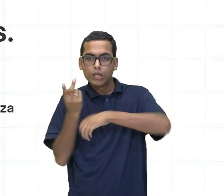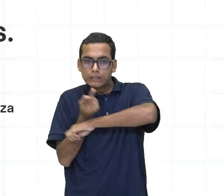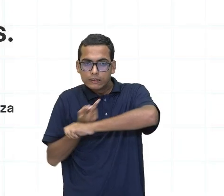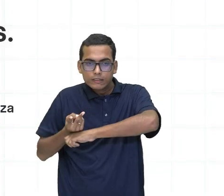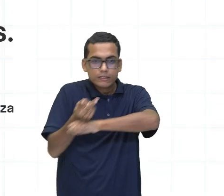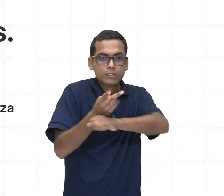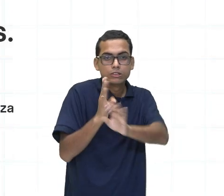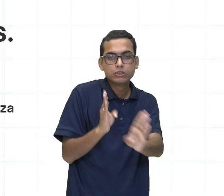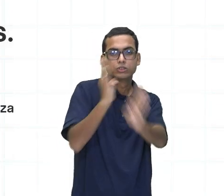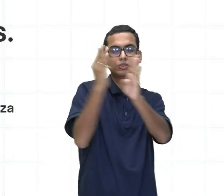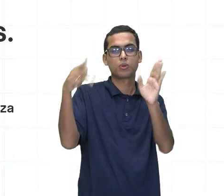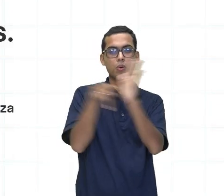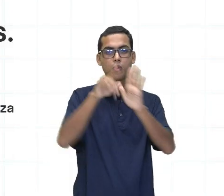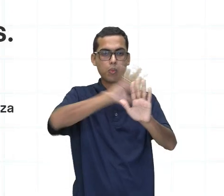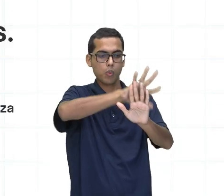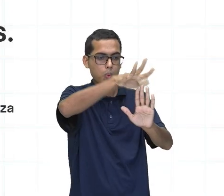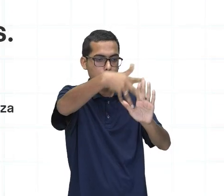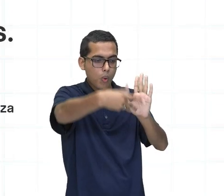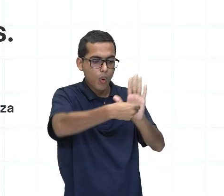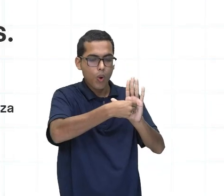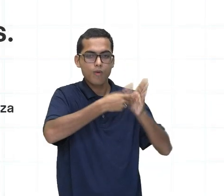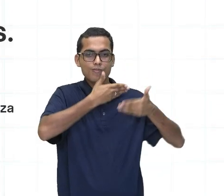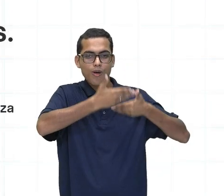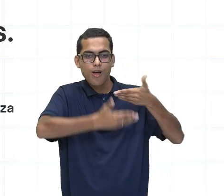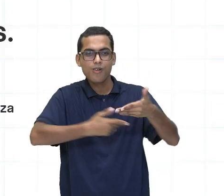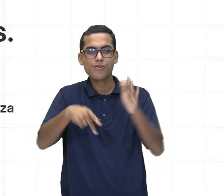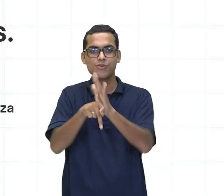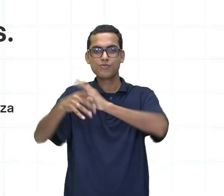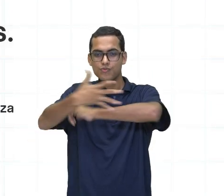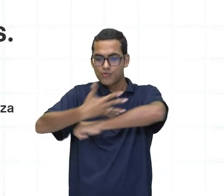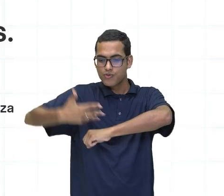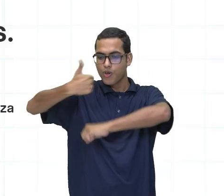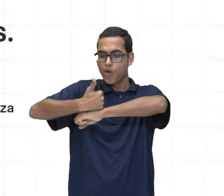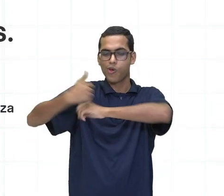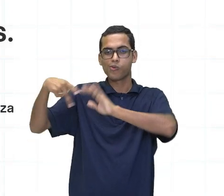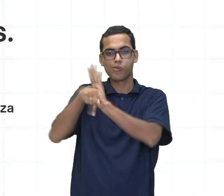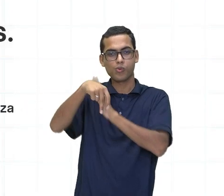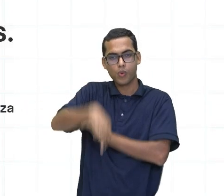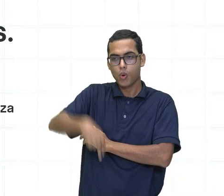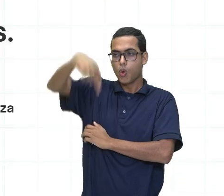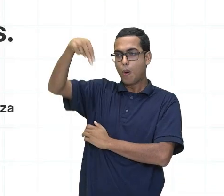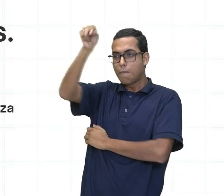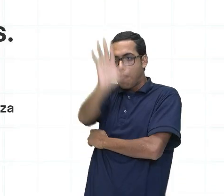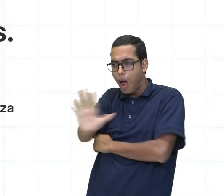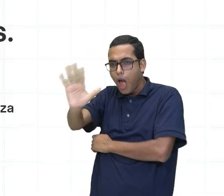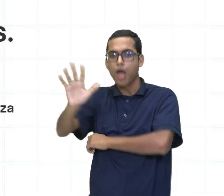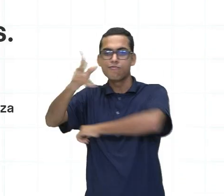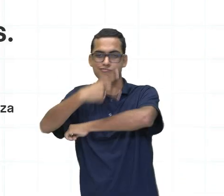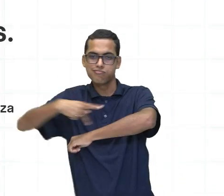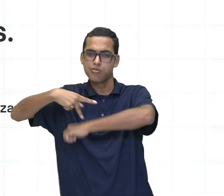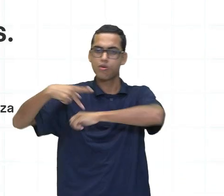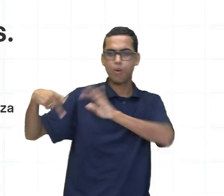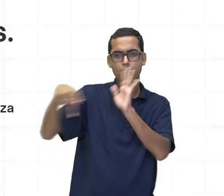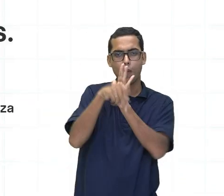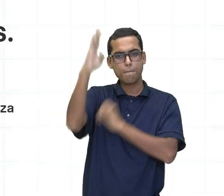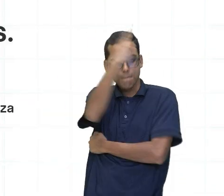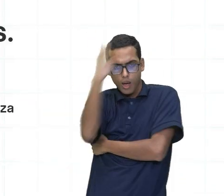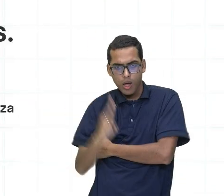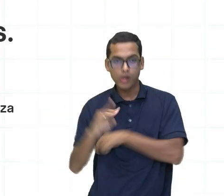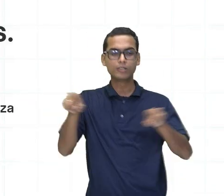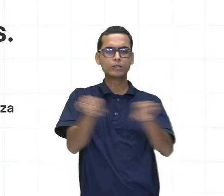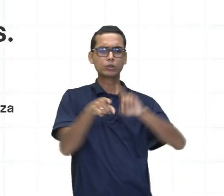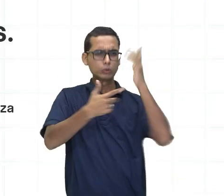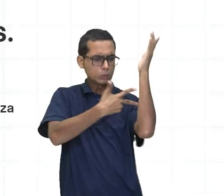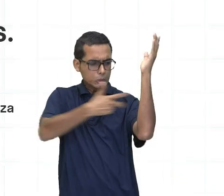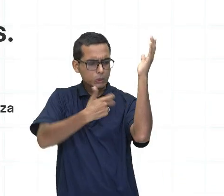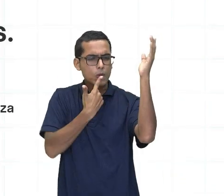a Amazônia, o processo de colonização do norte do país, a exploração do látex na passagem do